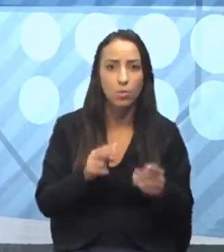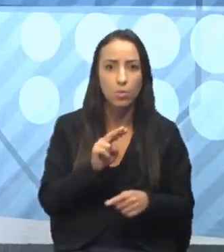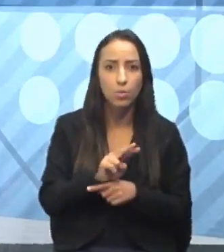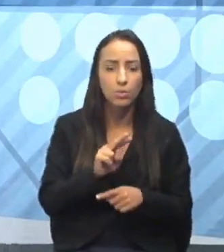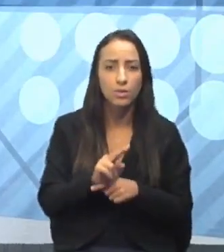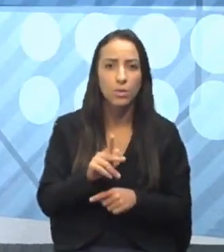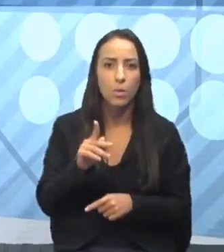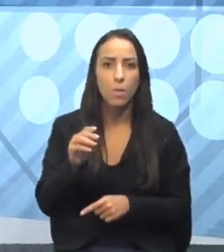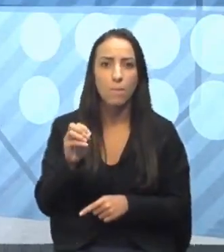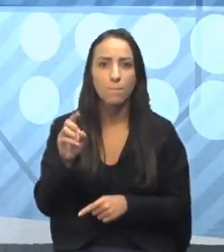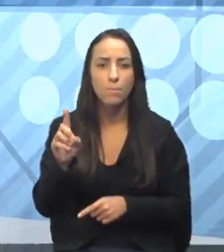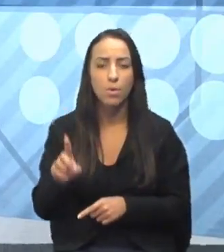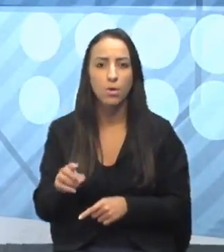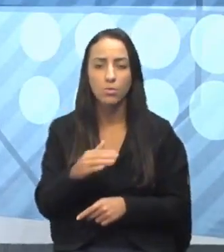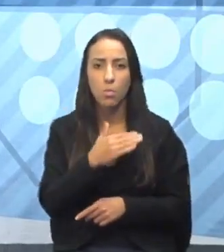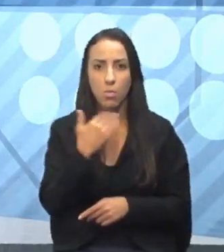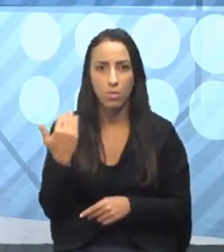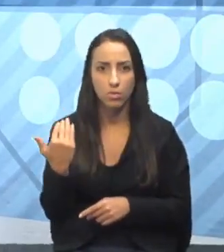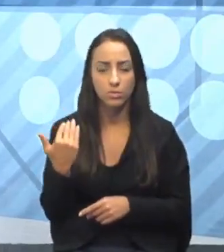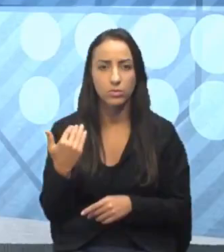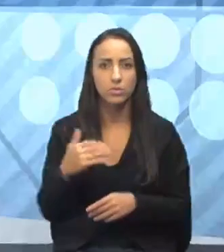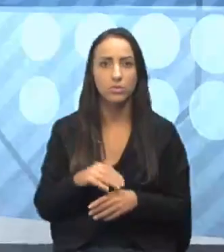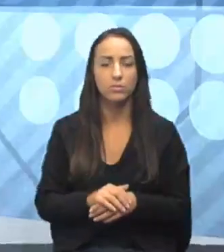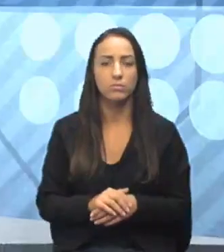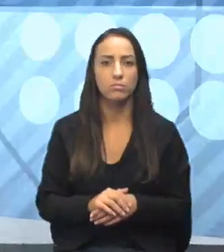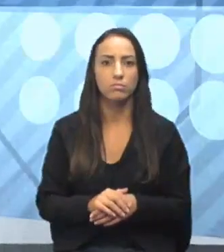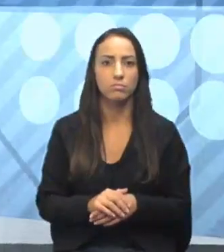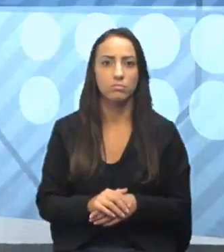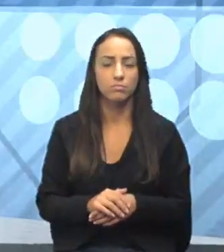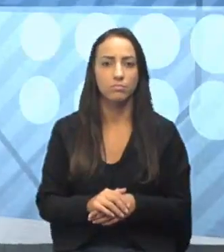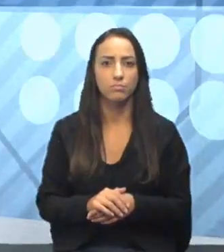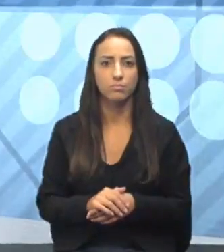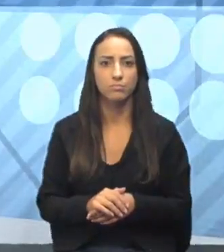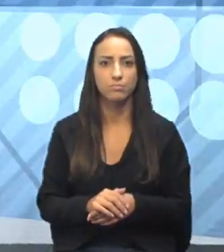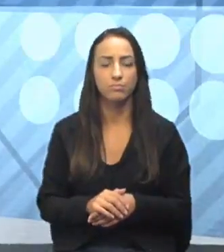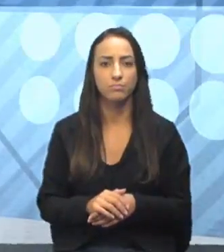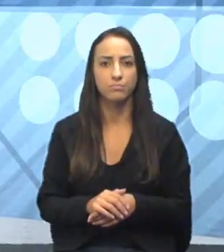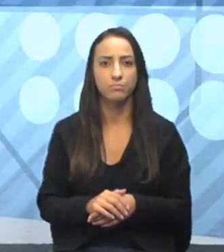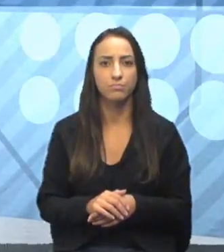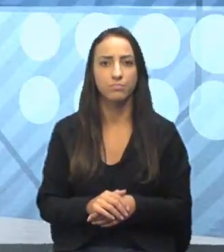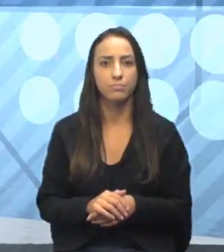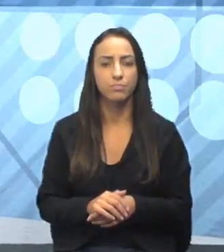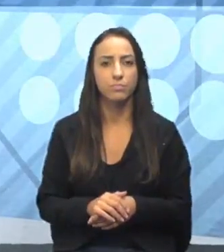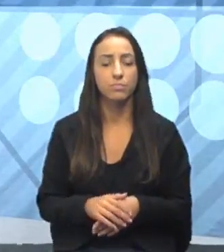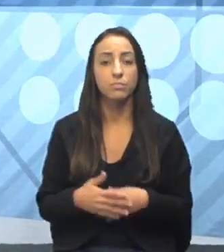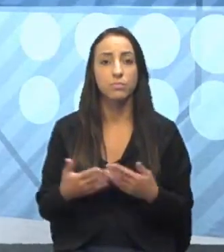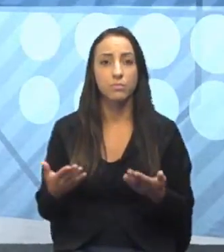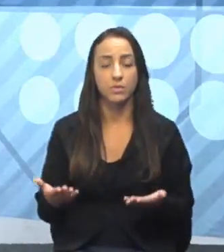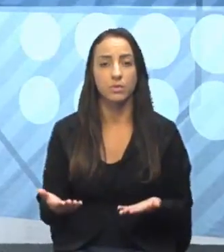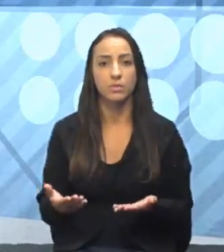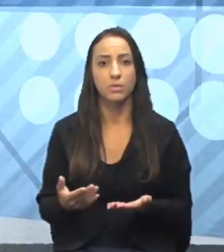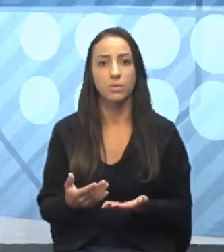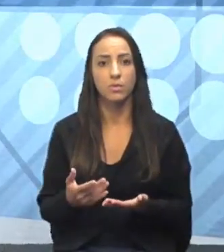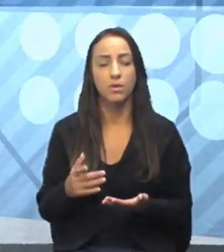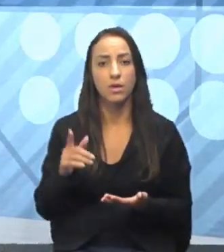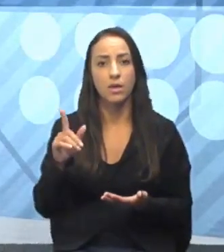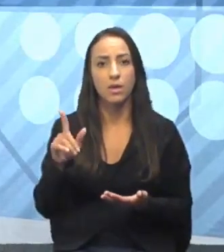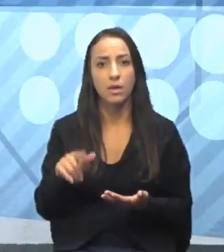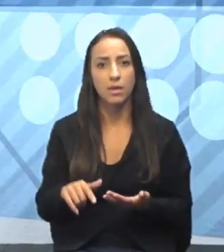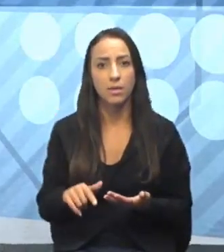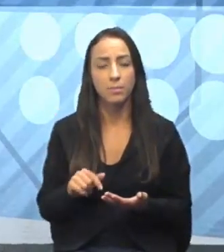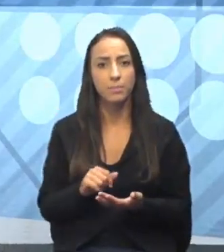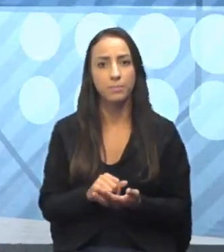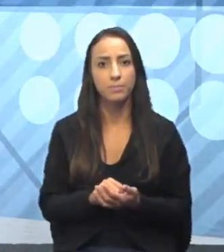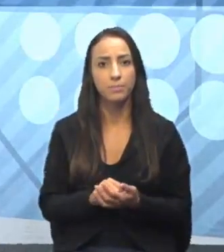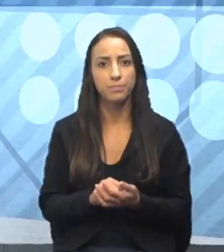pós-morte, no momento de uma situação de óbito de algum paciente. Portanto, são